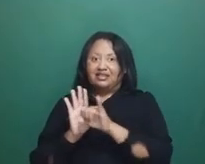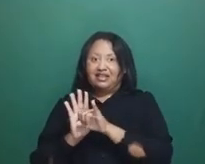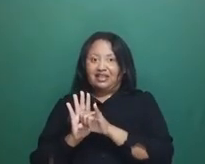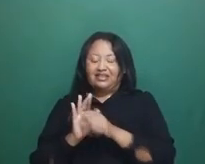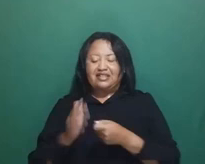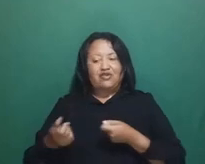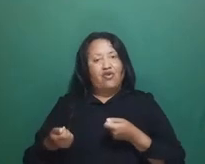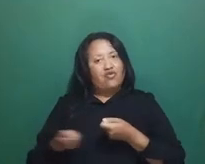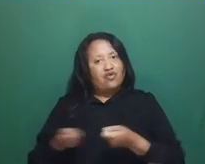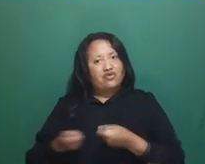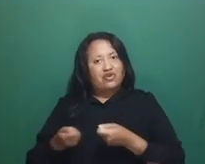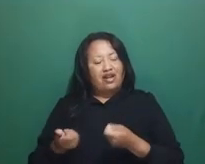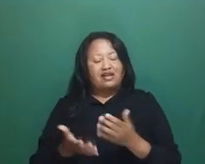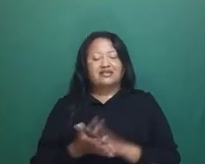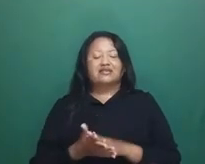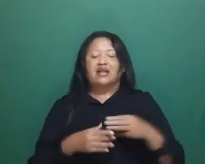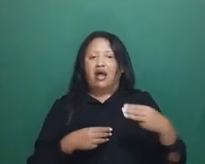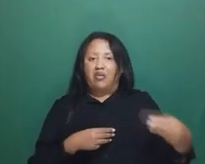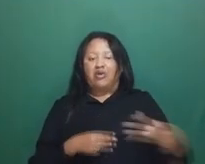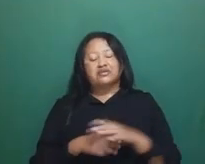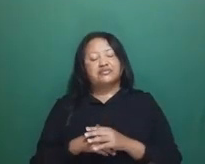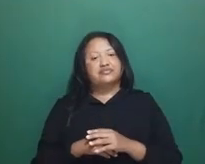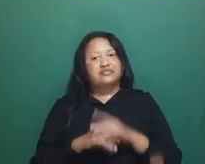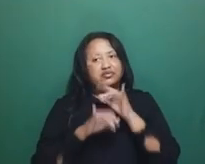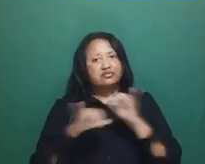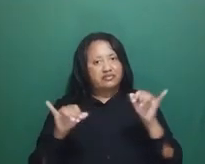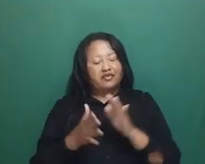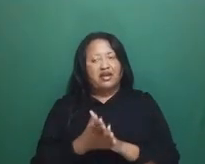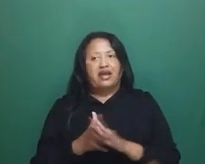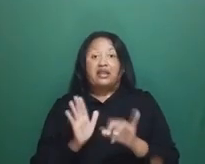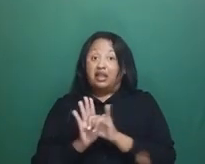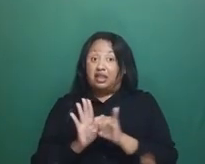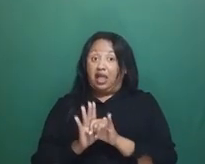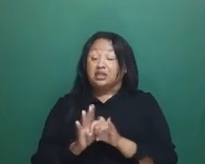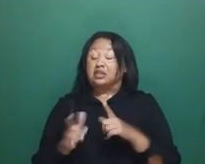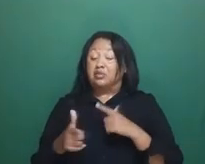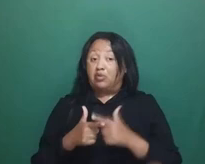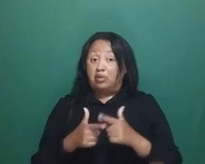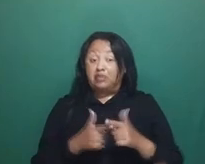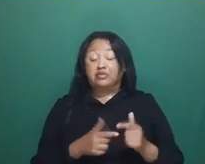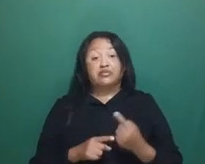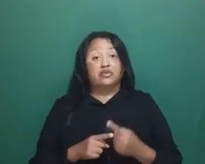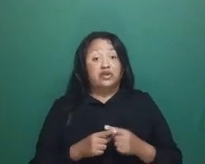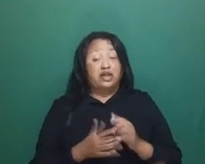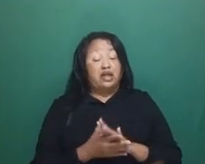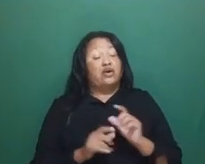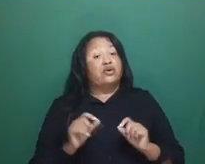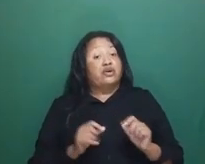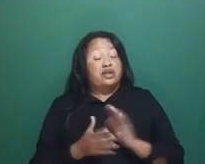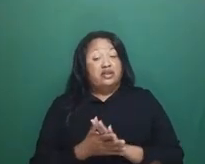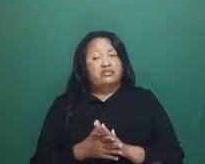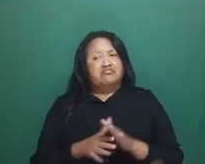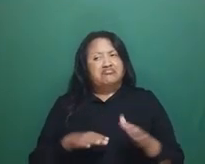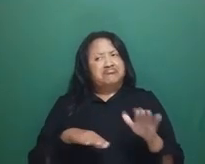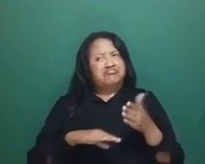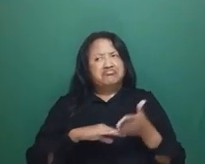está sendo forjada por esse discurso da moda e parece que a identidade está em crise né porque não ele promete ou seja numa